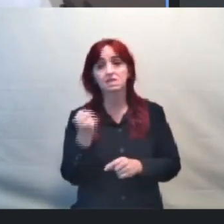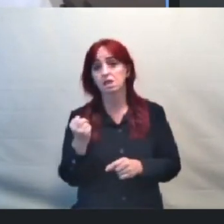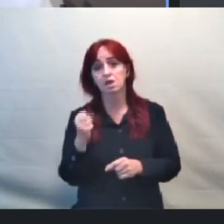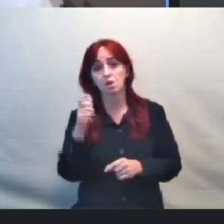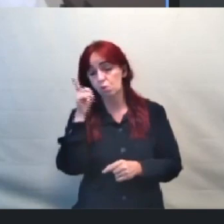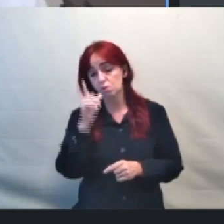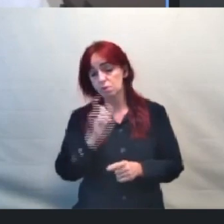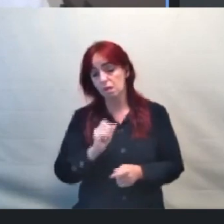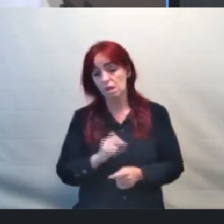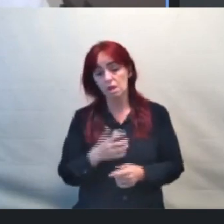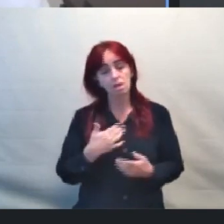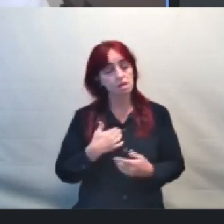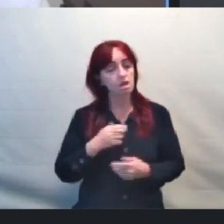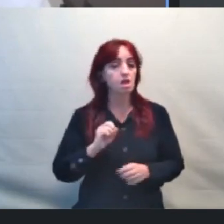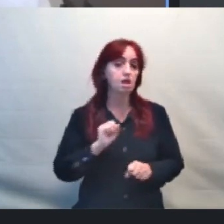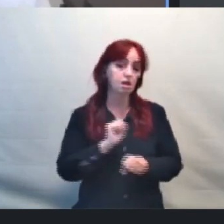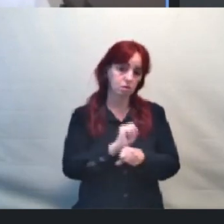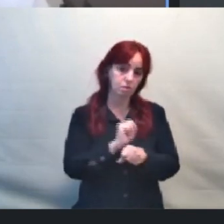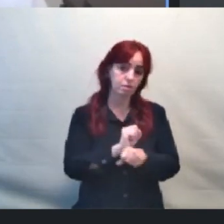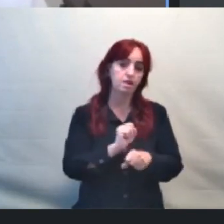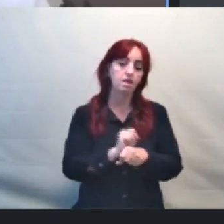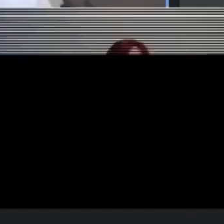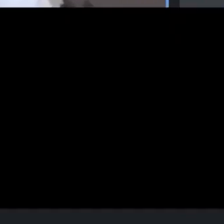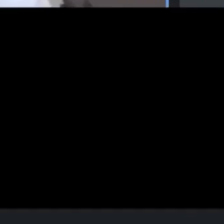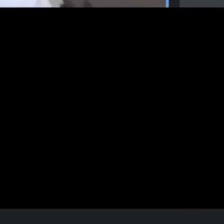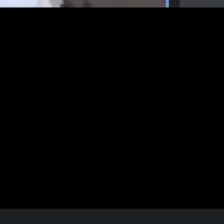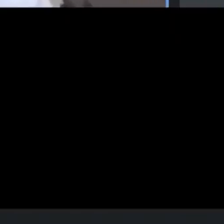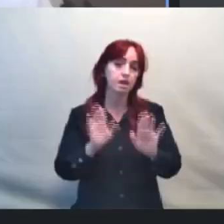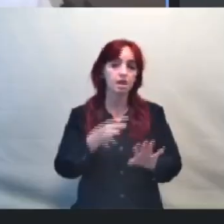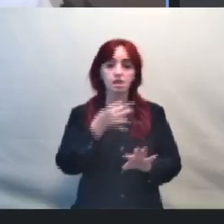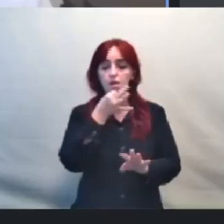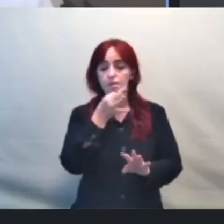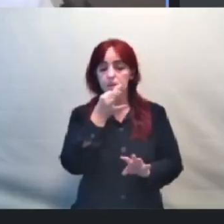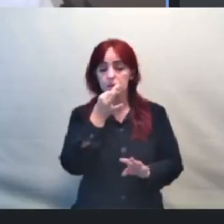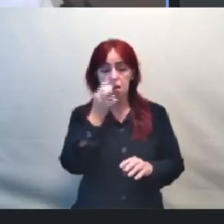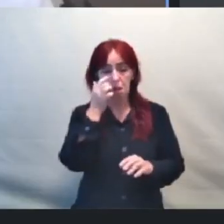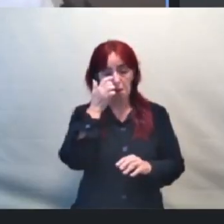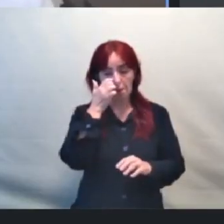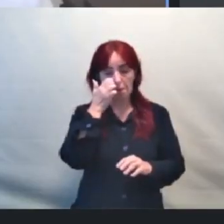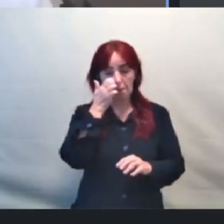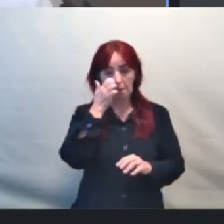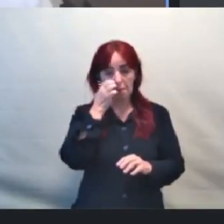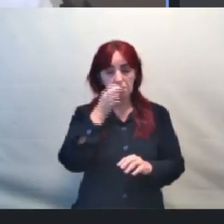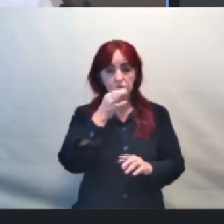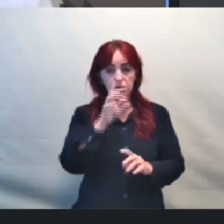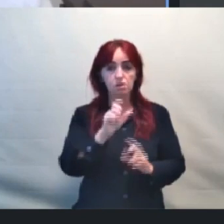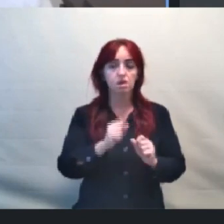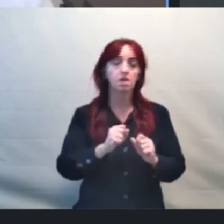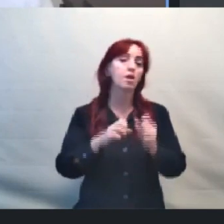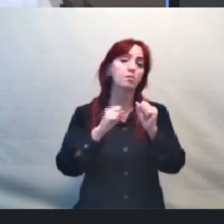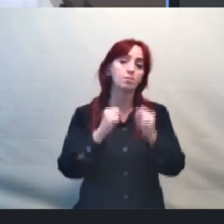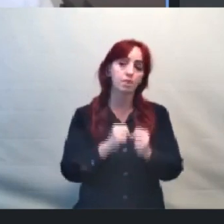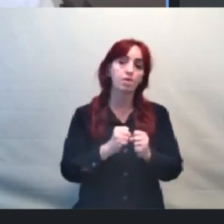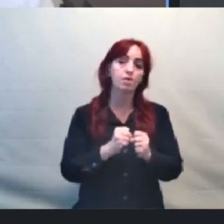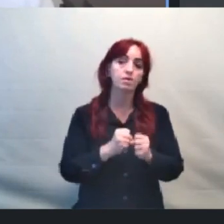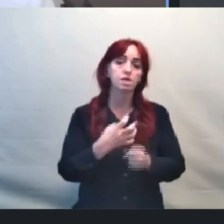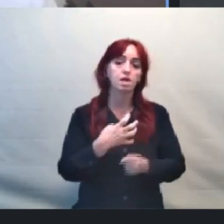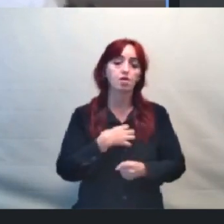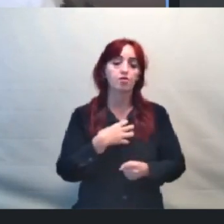eu permaneço à disposição e até sugiro que isso seja feito na forma de requerimento, para que seja uma resposta